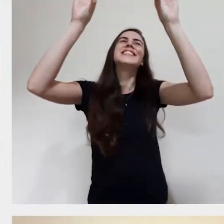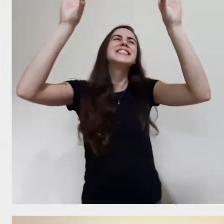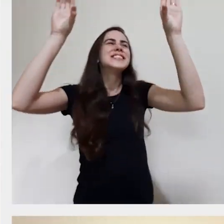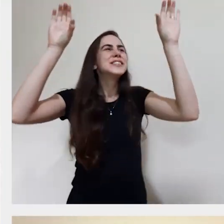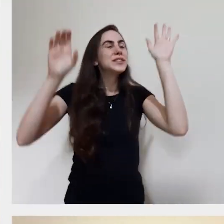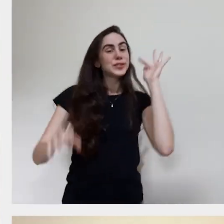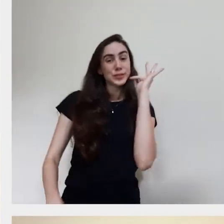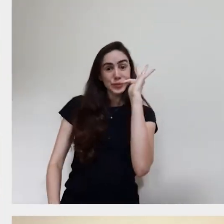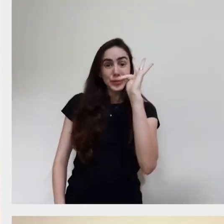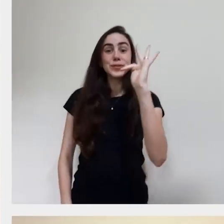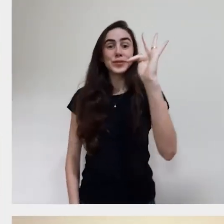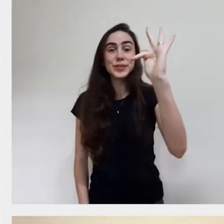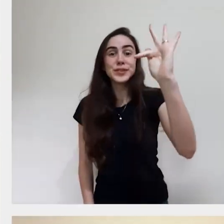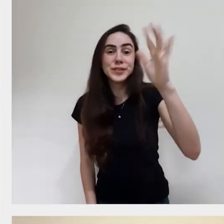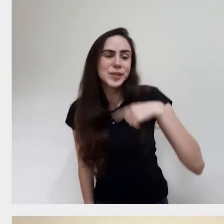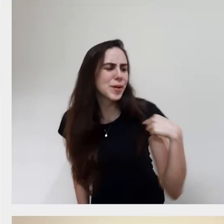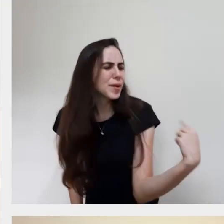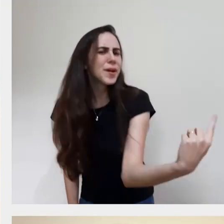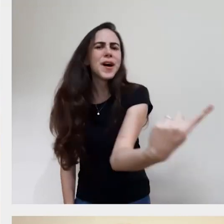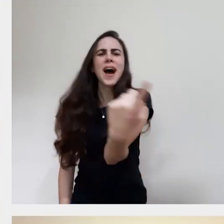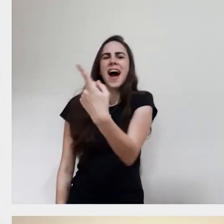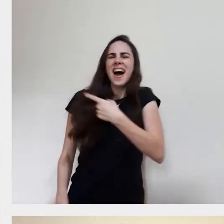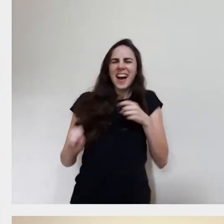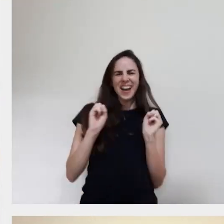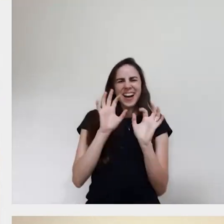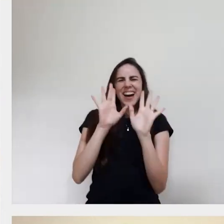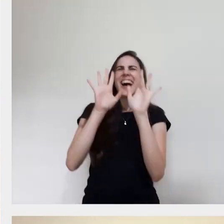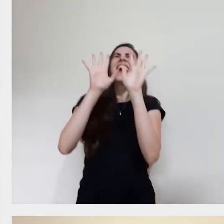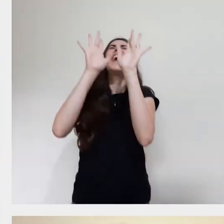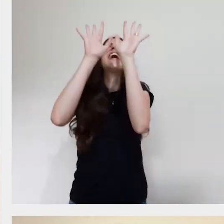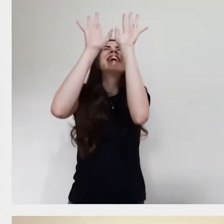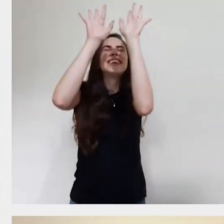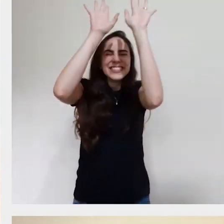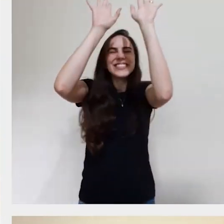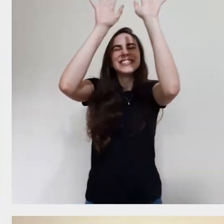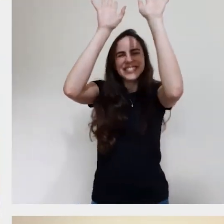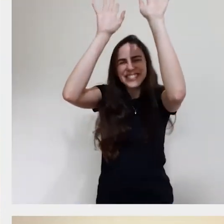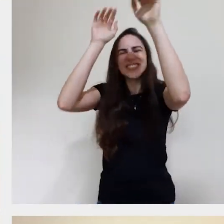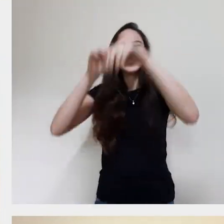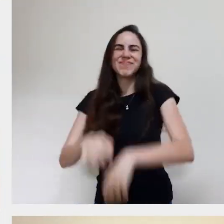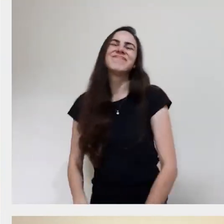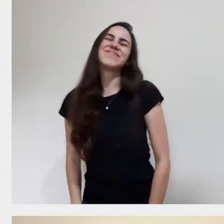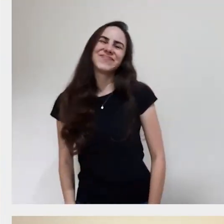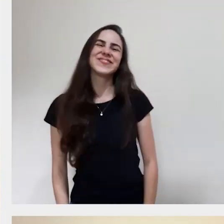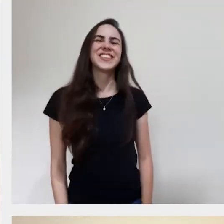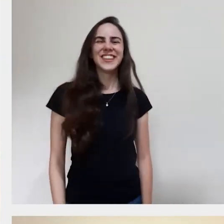comprou-nos Jesus, pois o preço pagou.